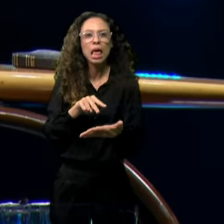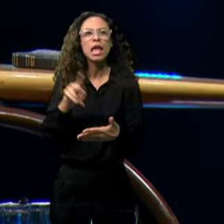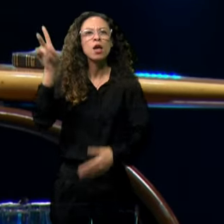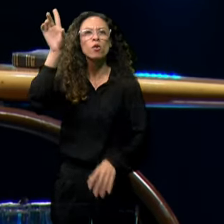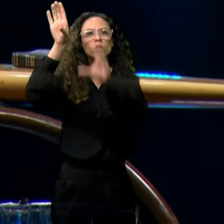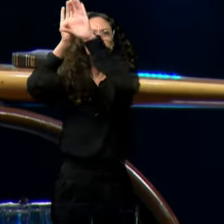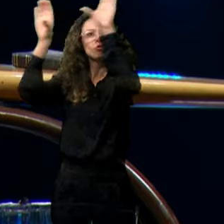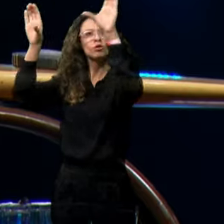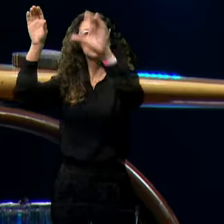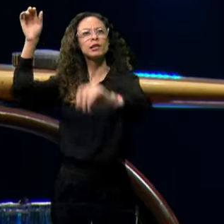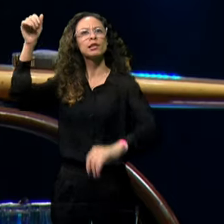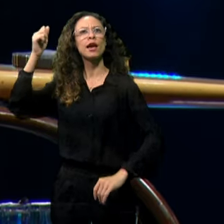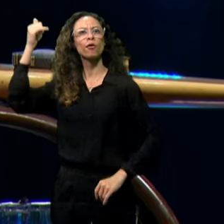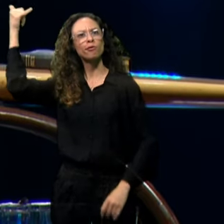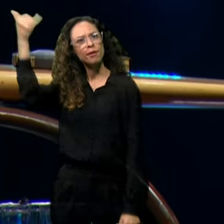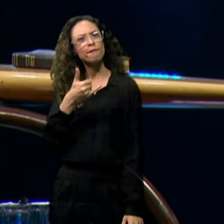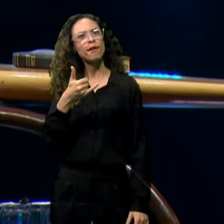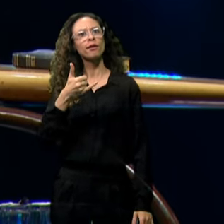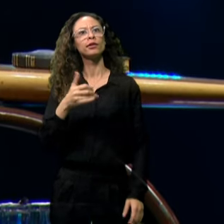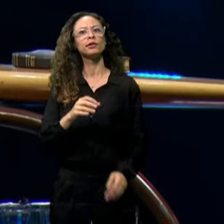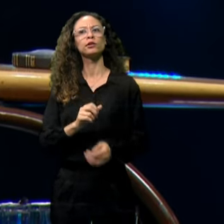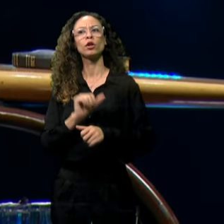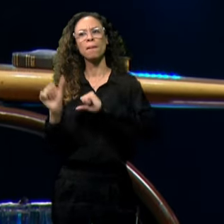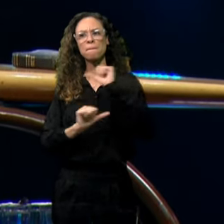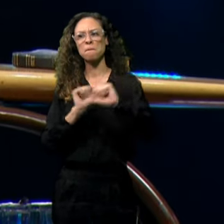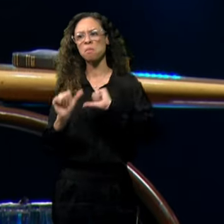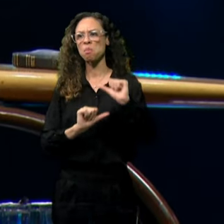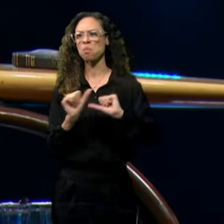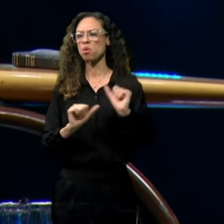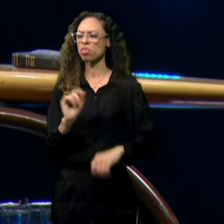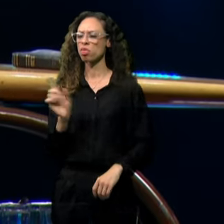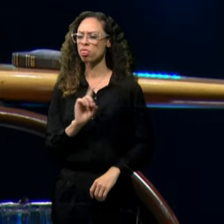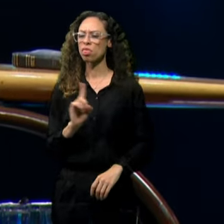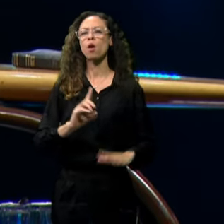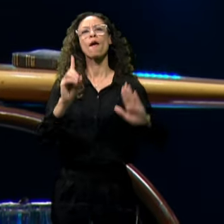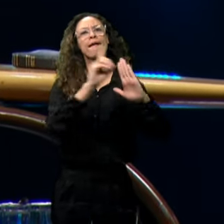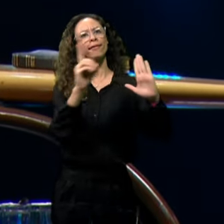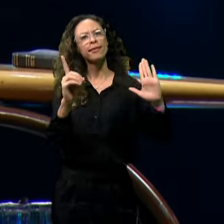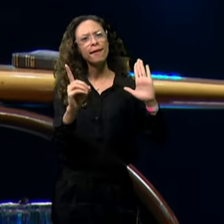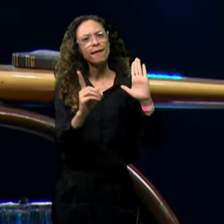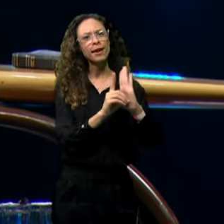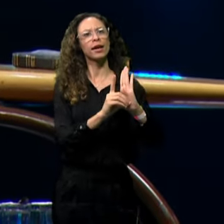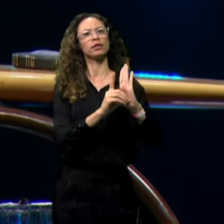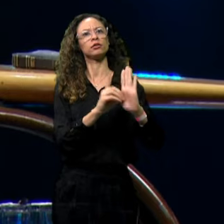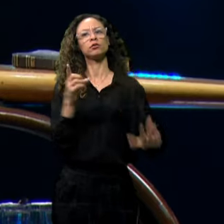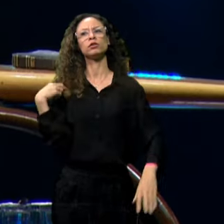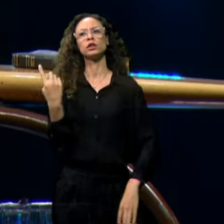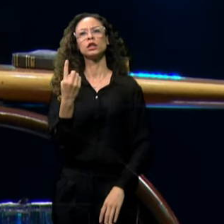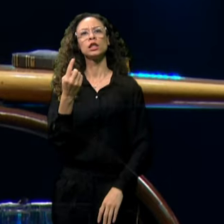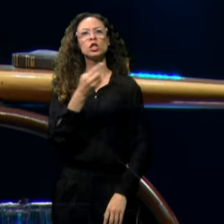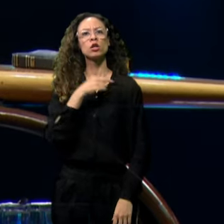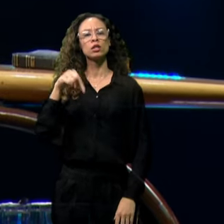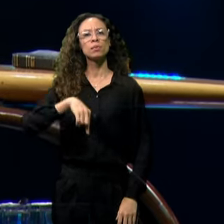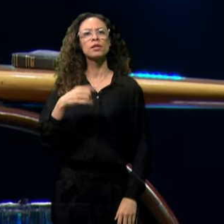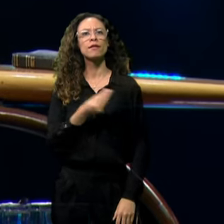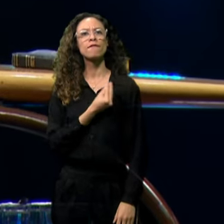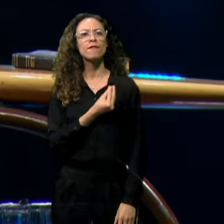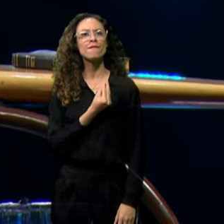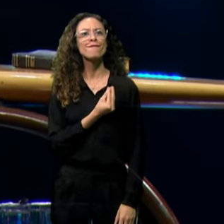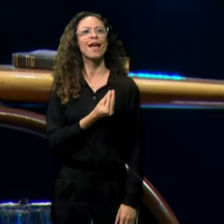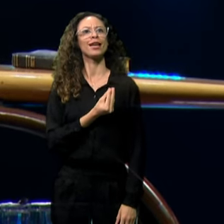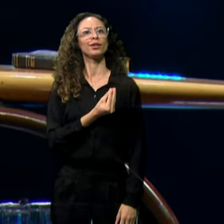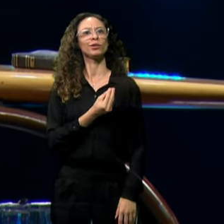aquilo que imitar e ajustar o que está acontecendo na nossa nação você